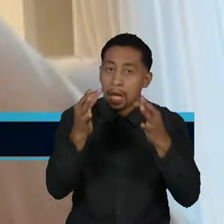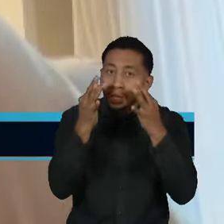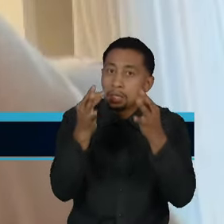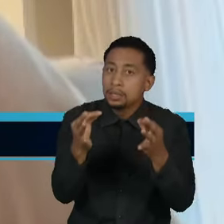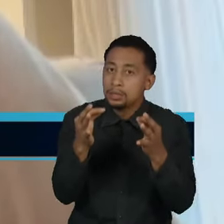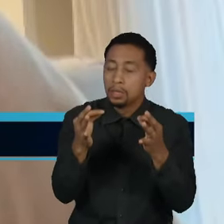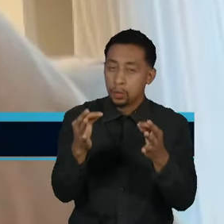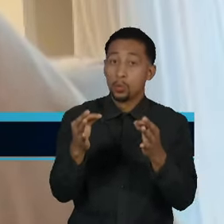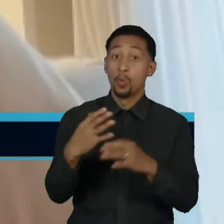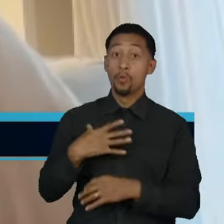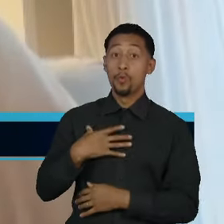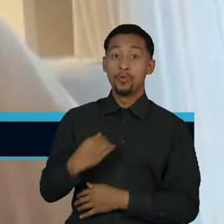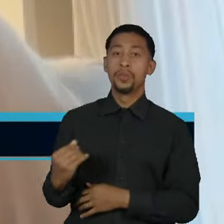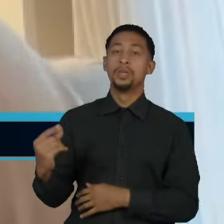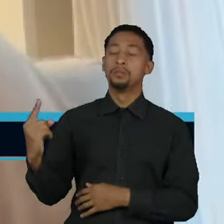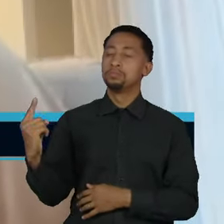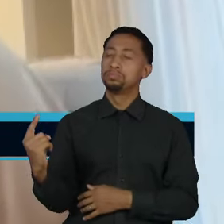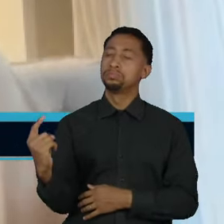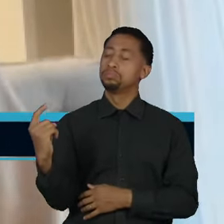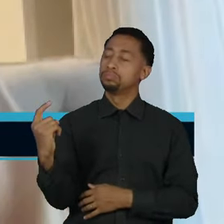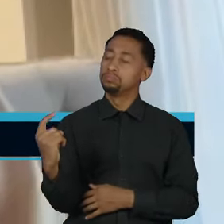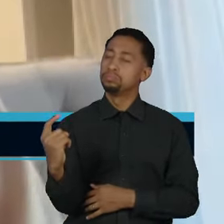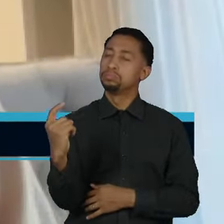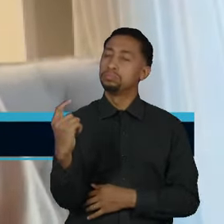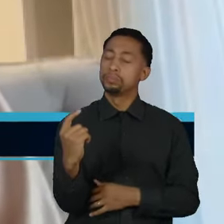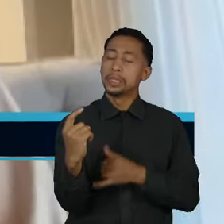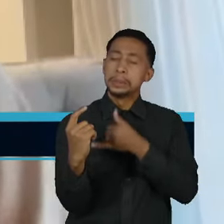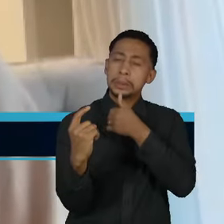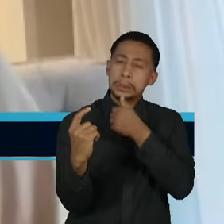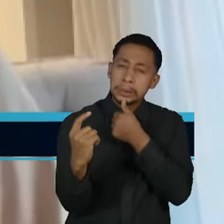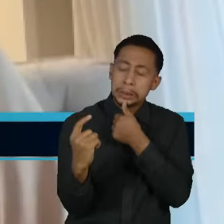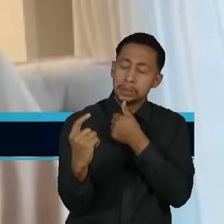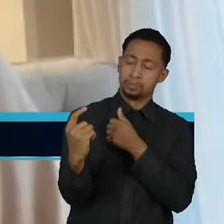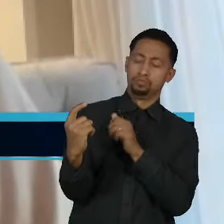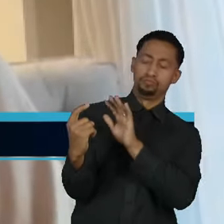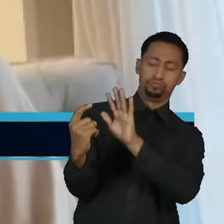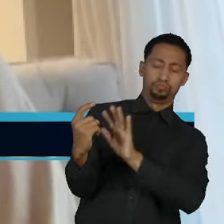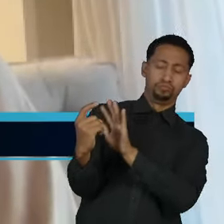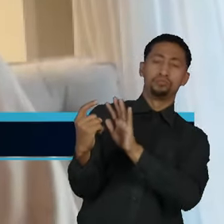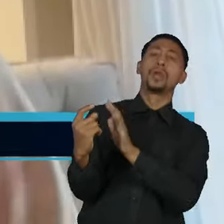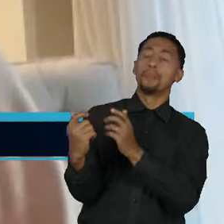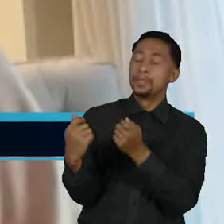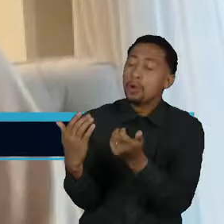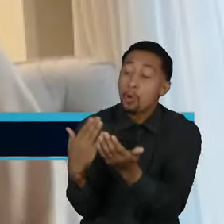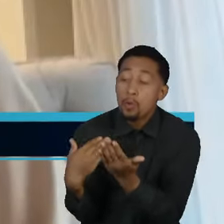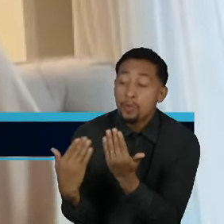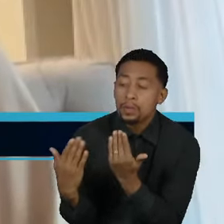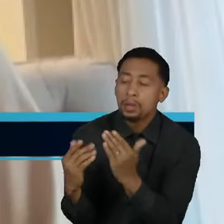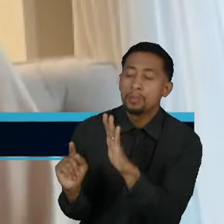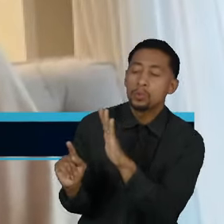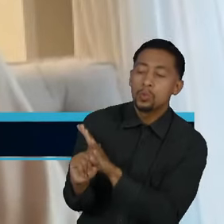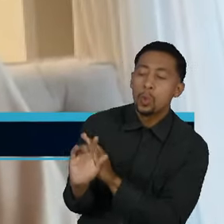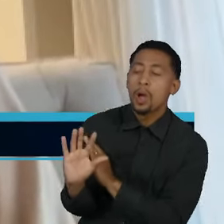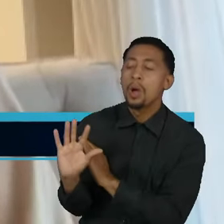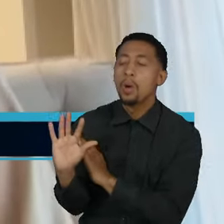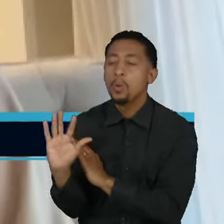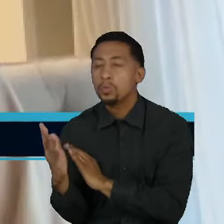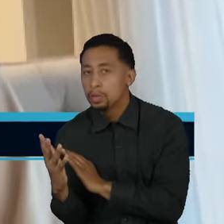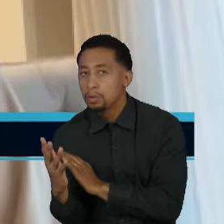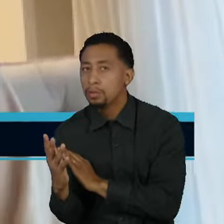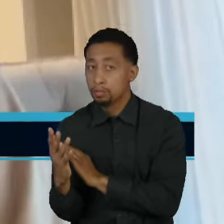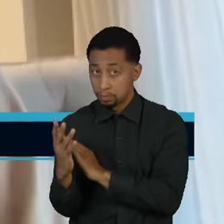quais são esses sentimentos, se eles voltam tristes, se tem uma recusa em ir para a escola, né, e perguntar por que isso